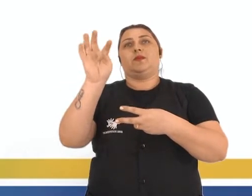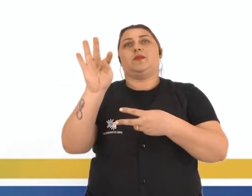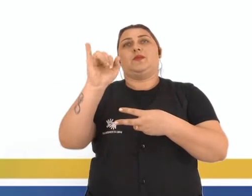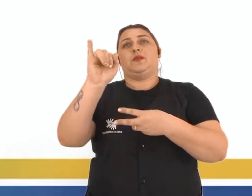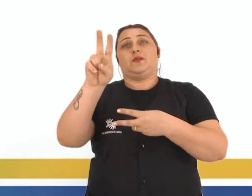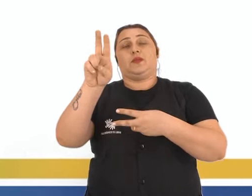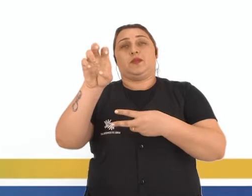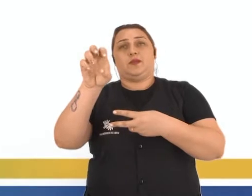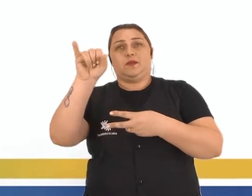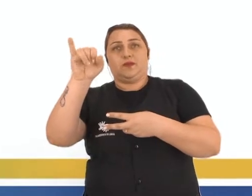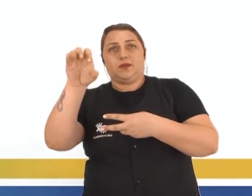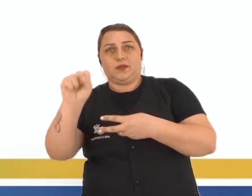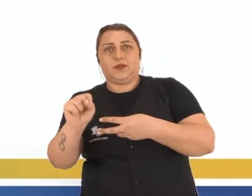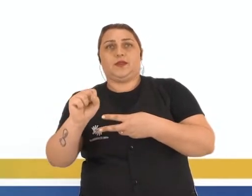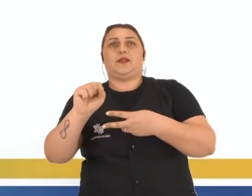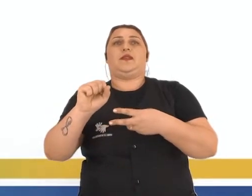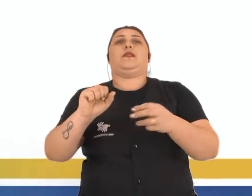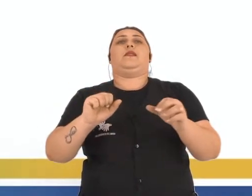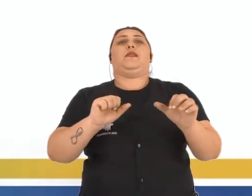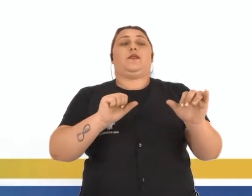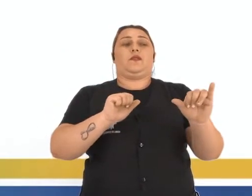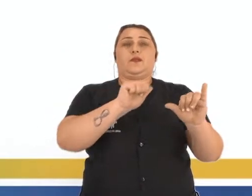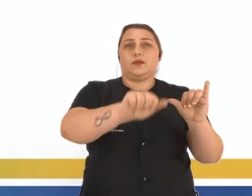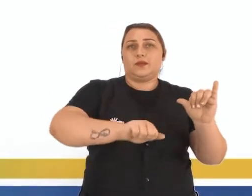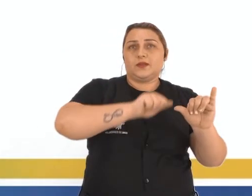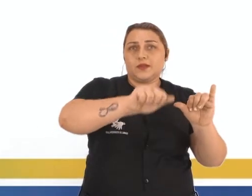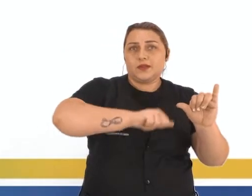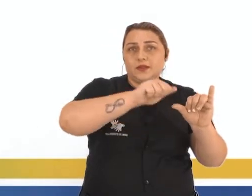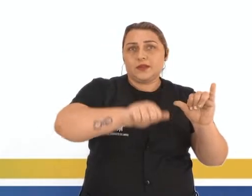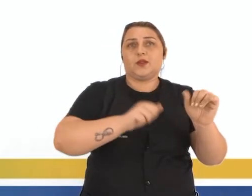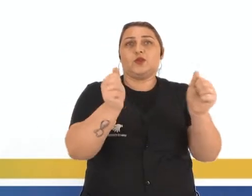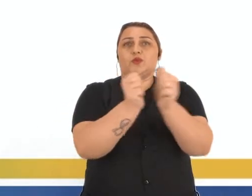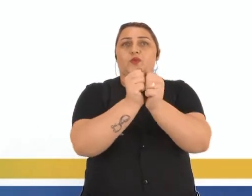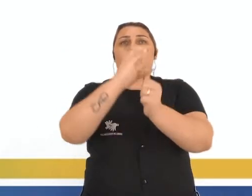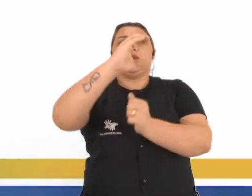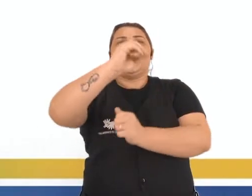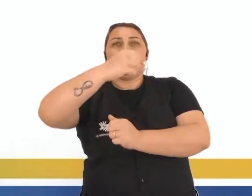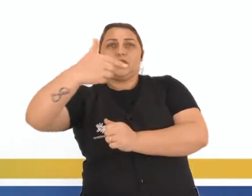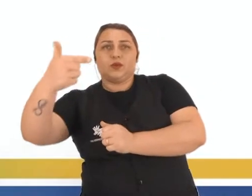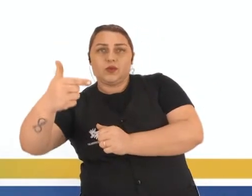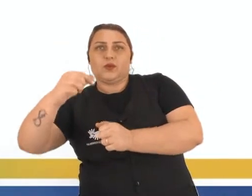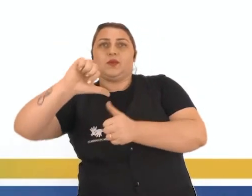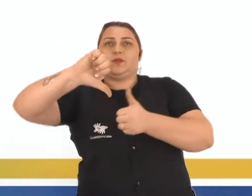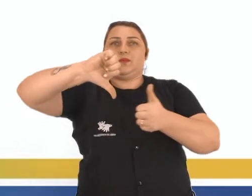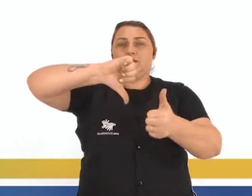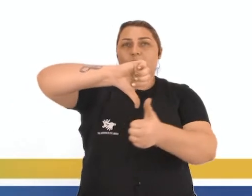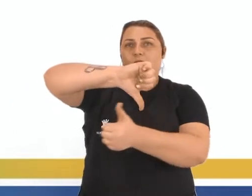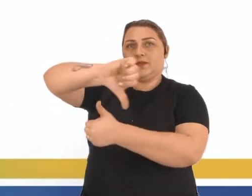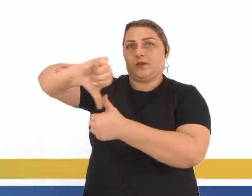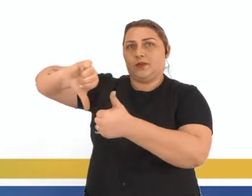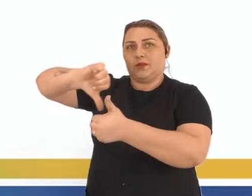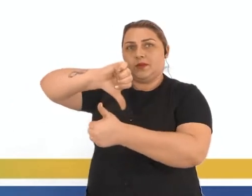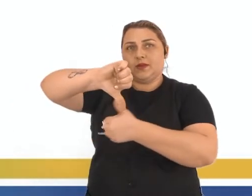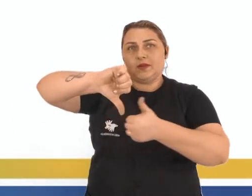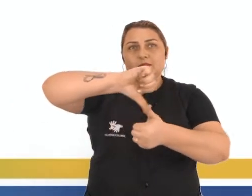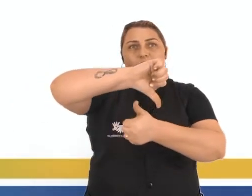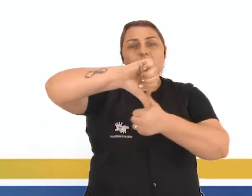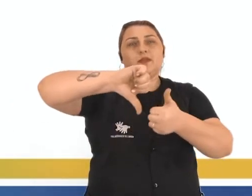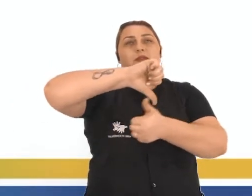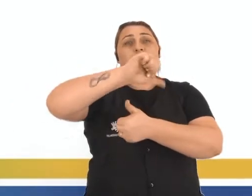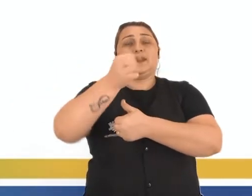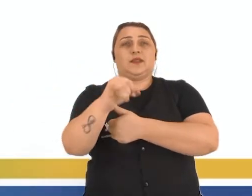substâncias químicas que, ao reagirem com o oxigênio, vão passar por um processo de reação que a gente chama de combustão, tá?